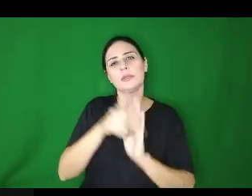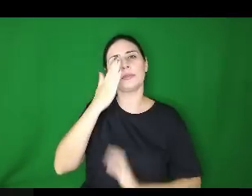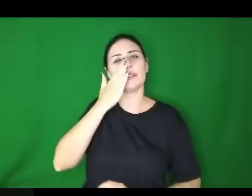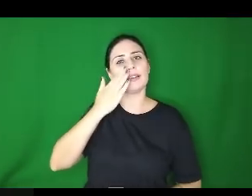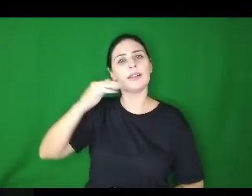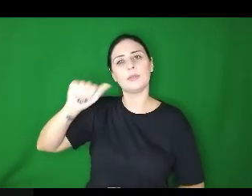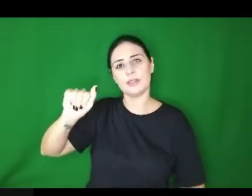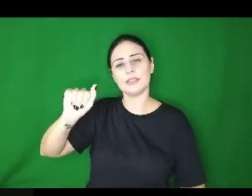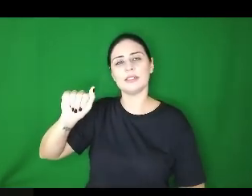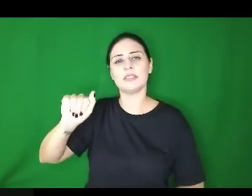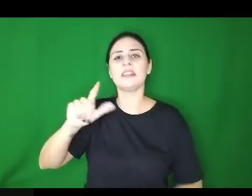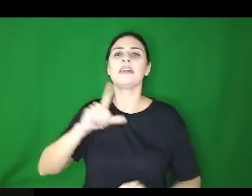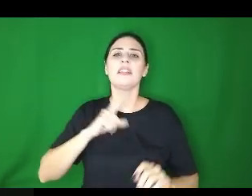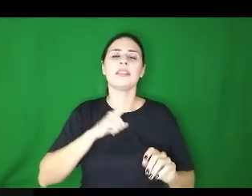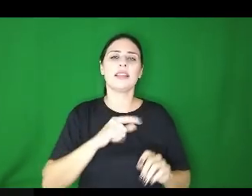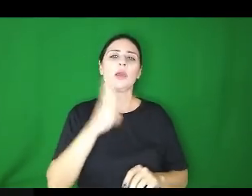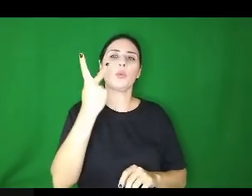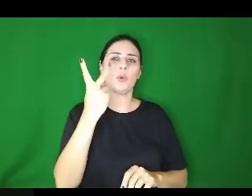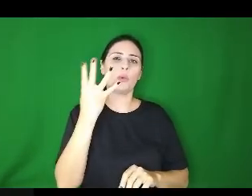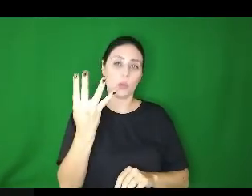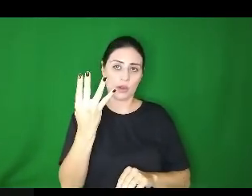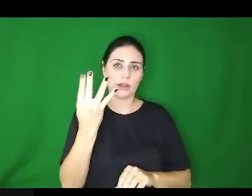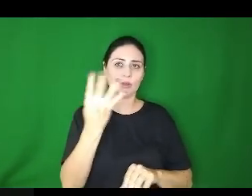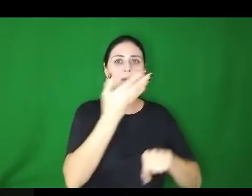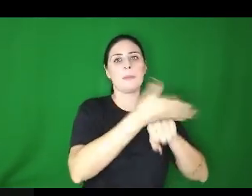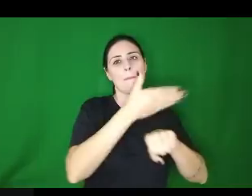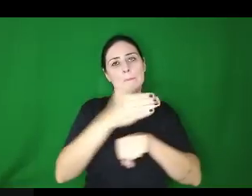maior tempo aí. É um componente curricular que